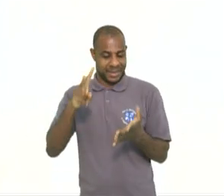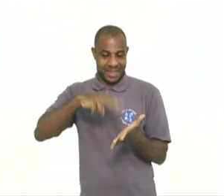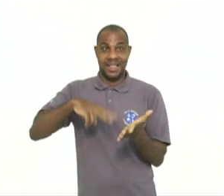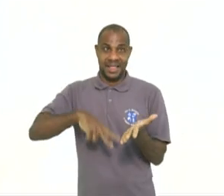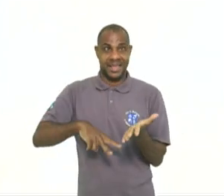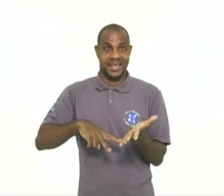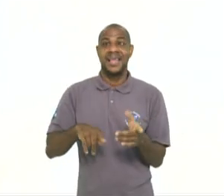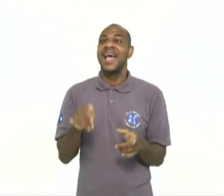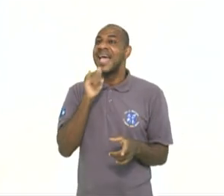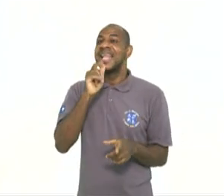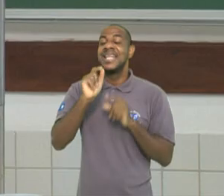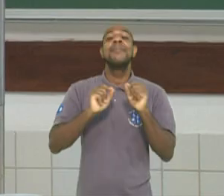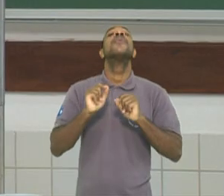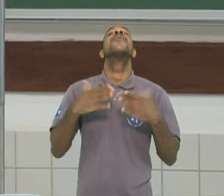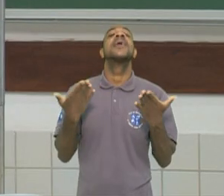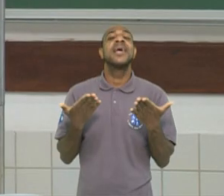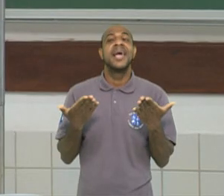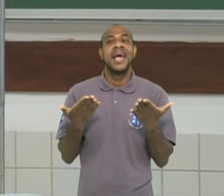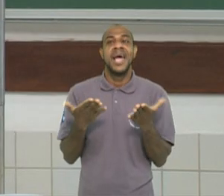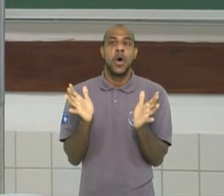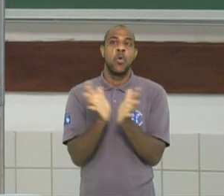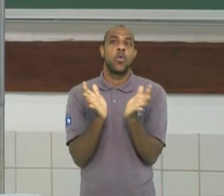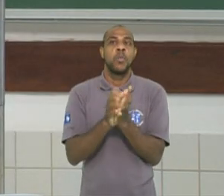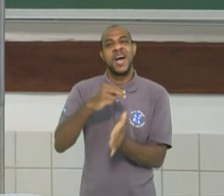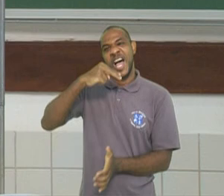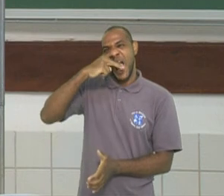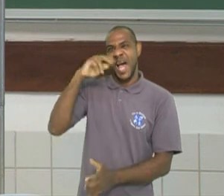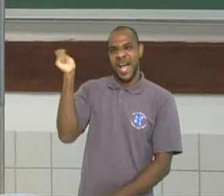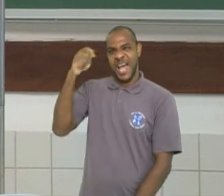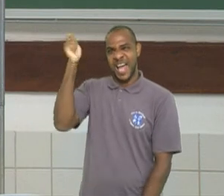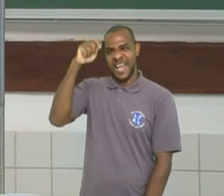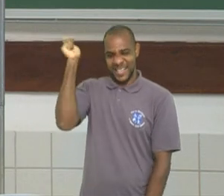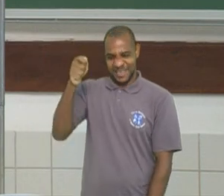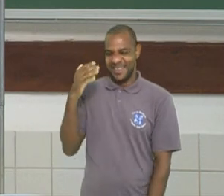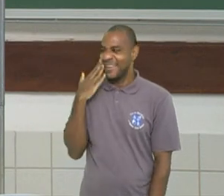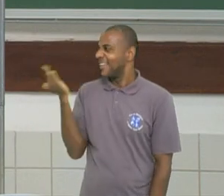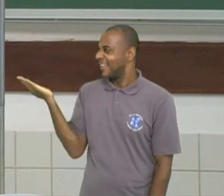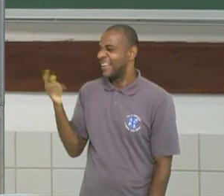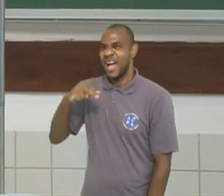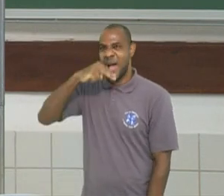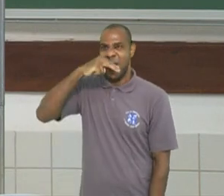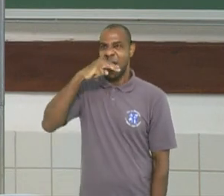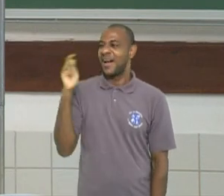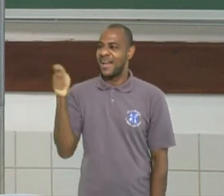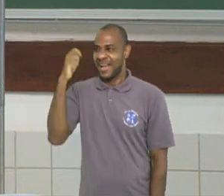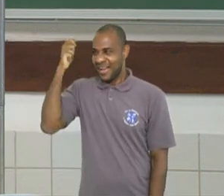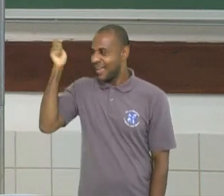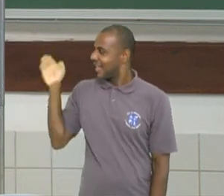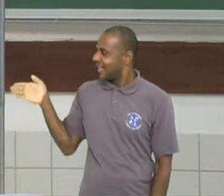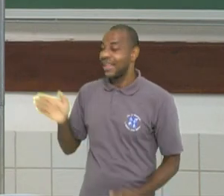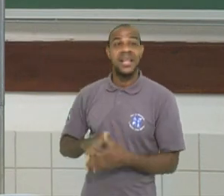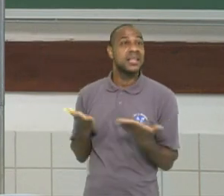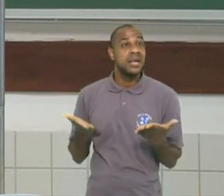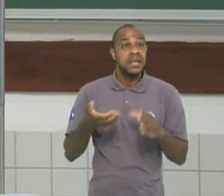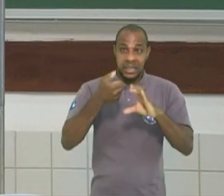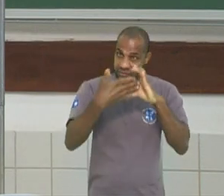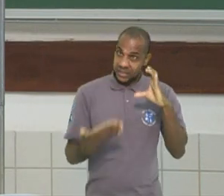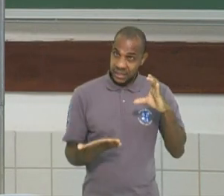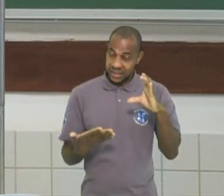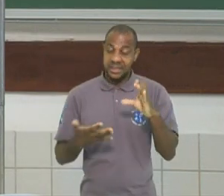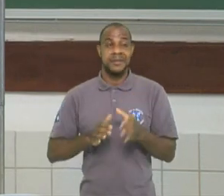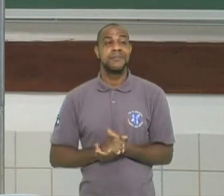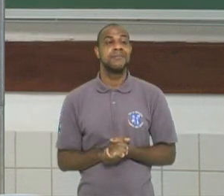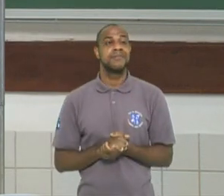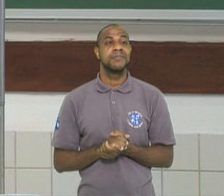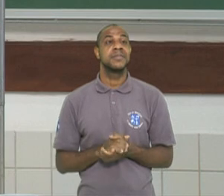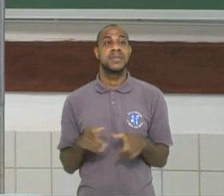exemplo é o Turma da Mônica vocês viram que ele também colocou a Turma da Mônica como Cartoon ela responde aos dois ela se classifica tanto